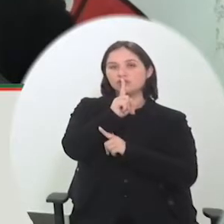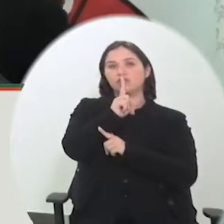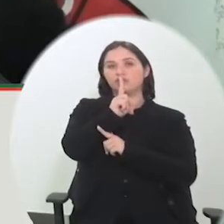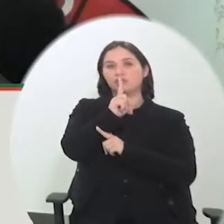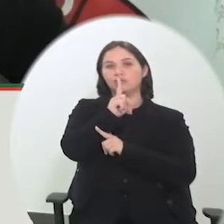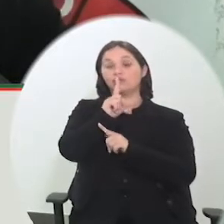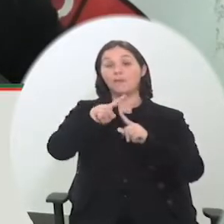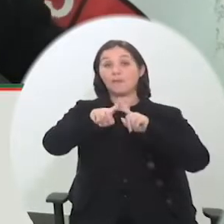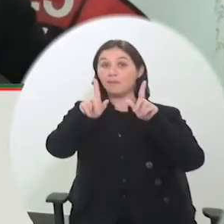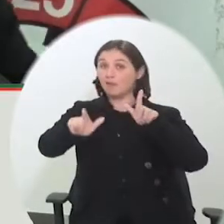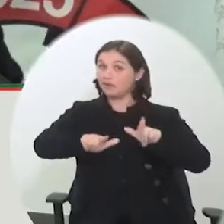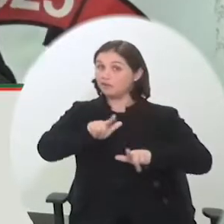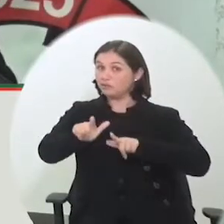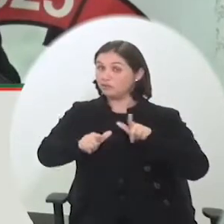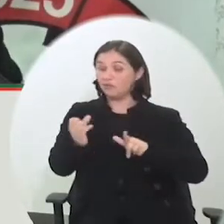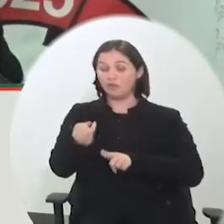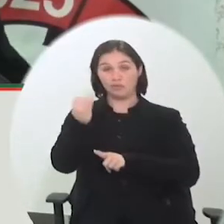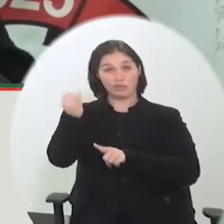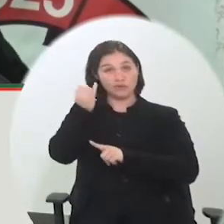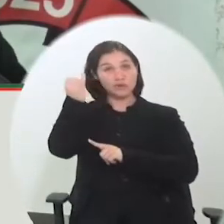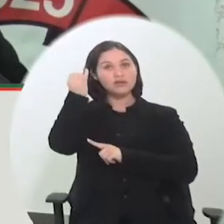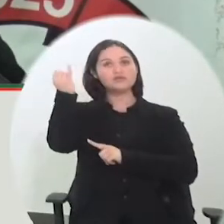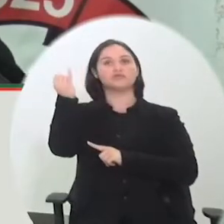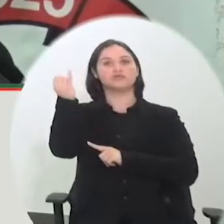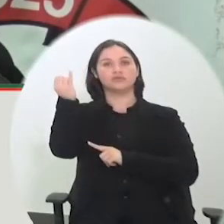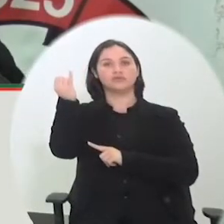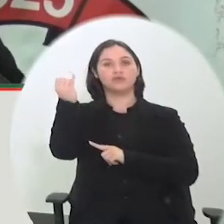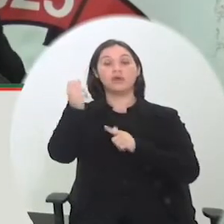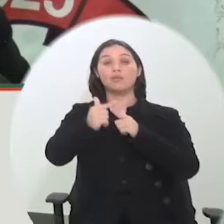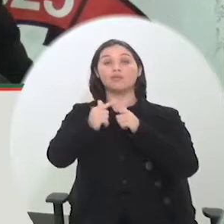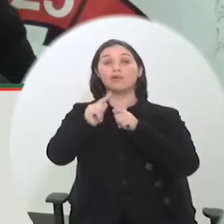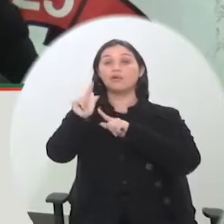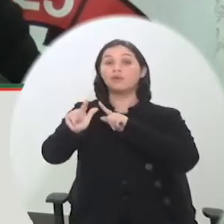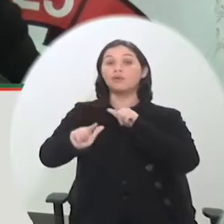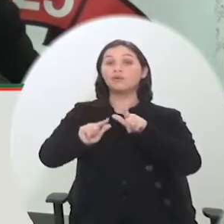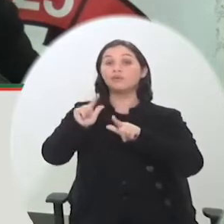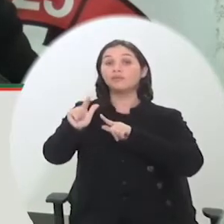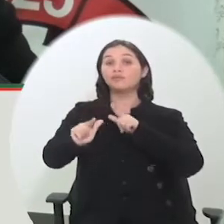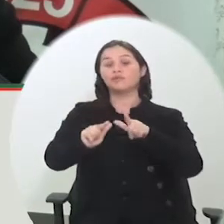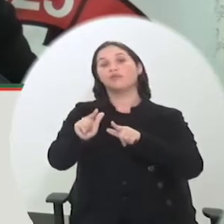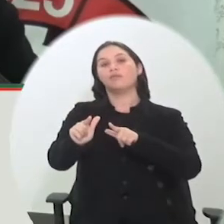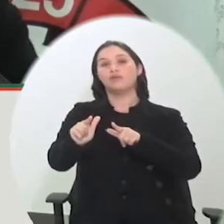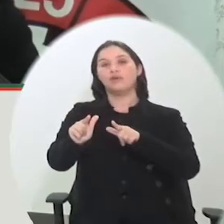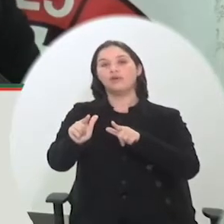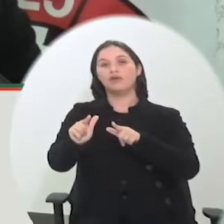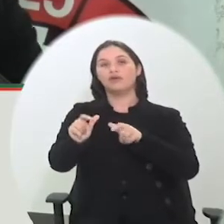mas é um trabalho muito importante, onde esse trabalho tira várias pessoas,